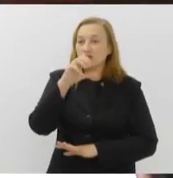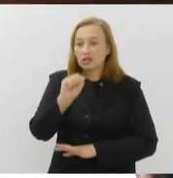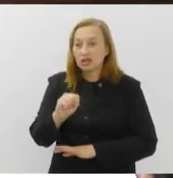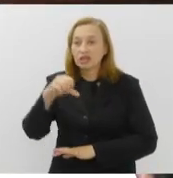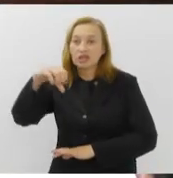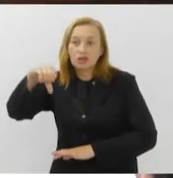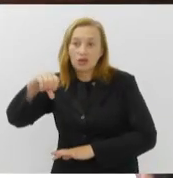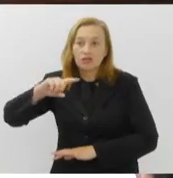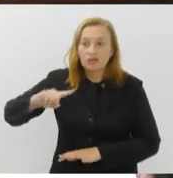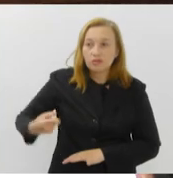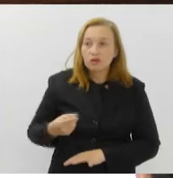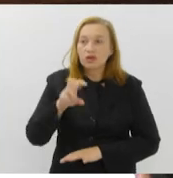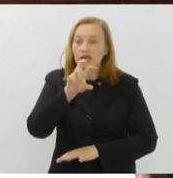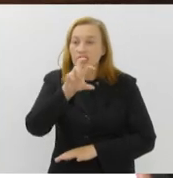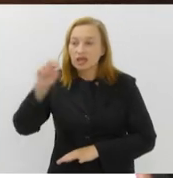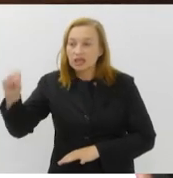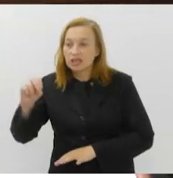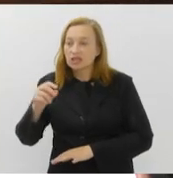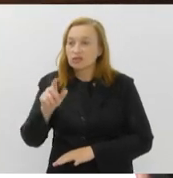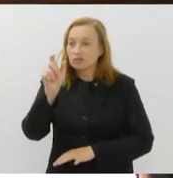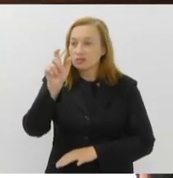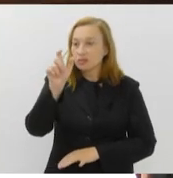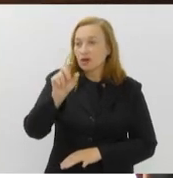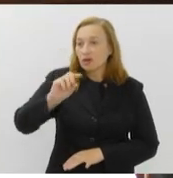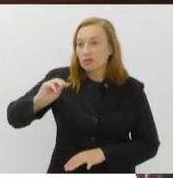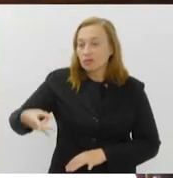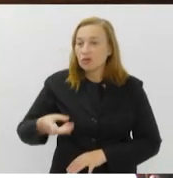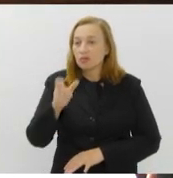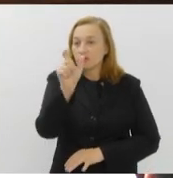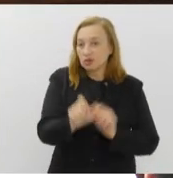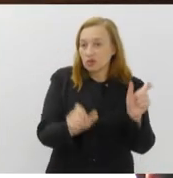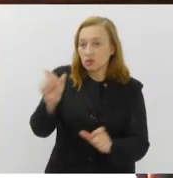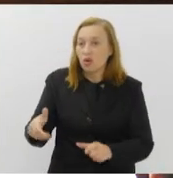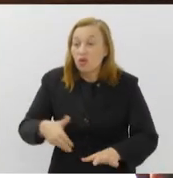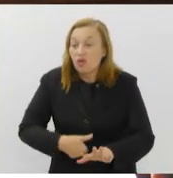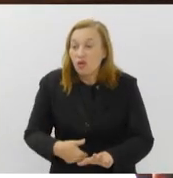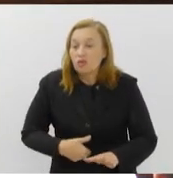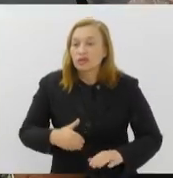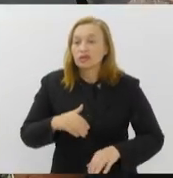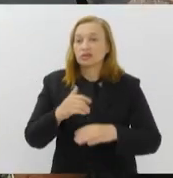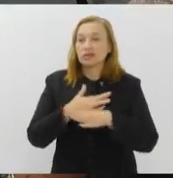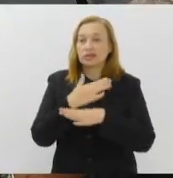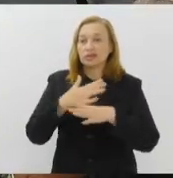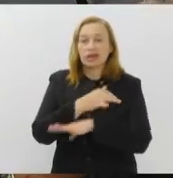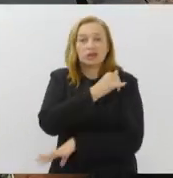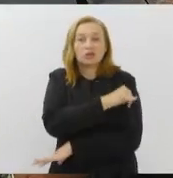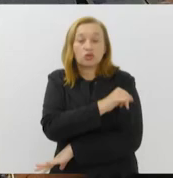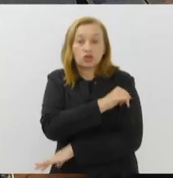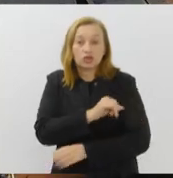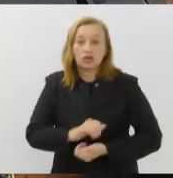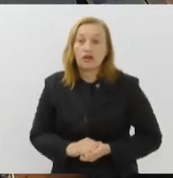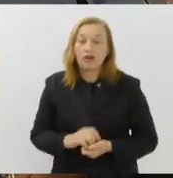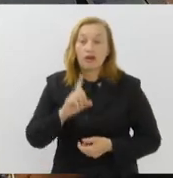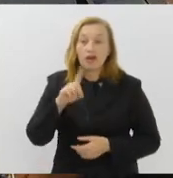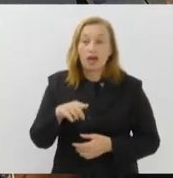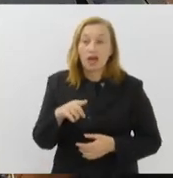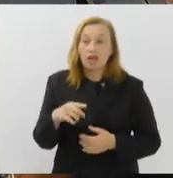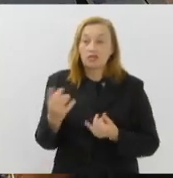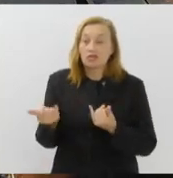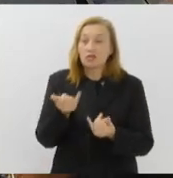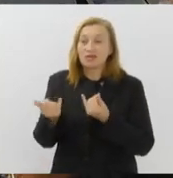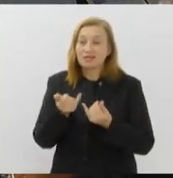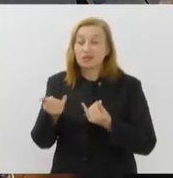seja, cerca de 500 mil pessoas, passam fome na cidade do Rio de Janeiro. Isso é um dado alarmante,